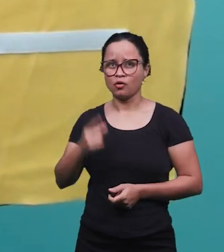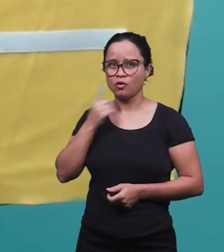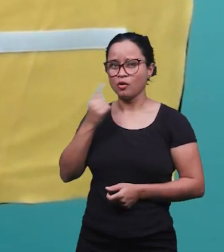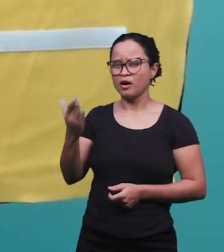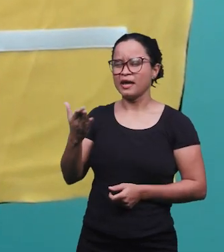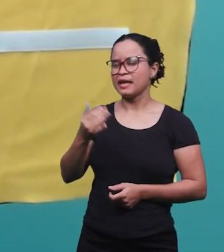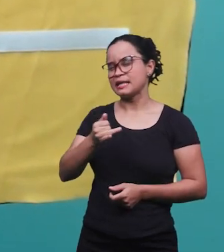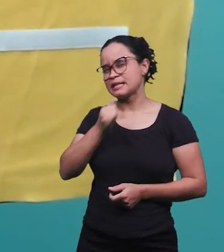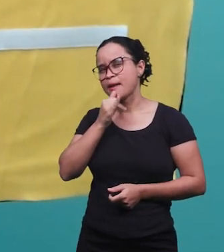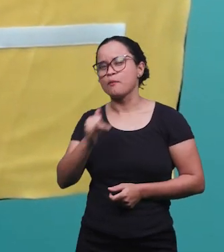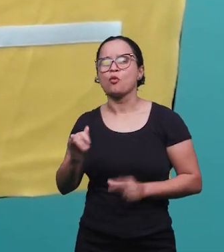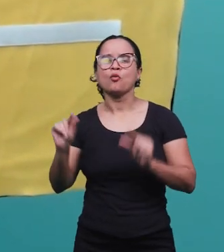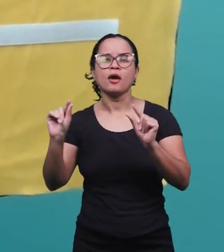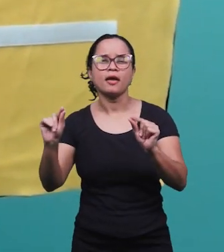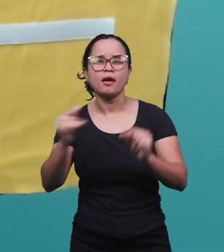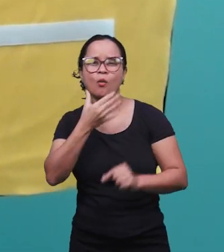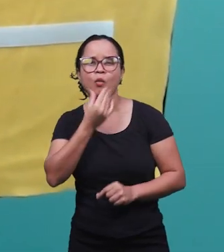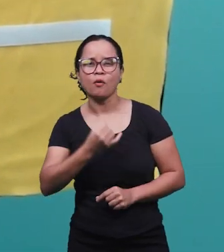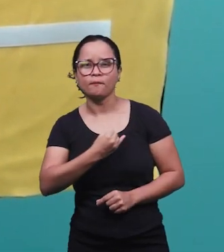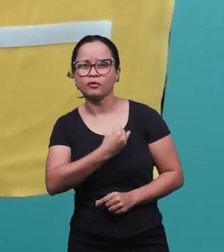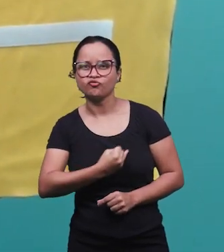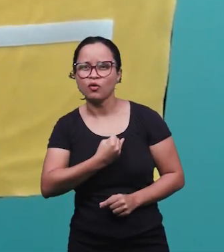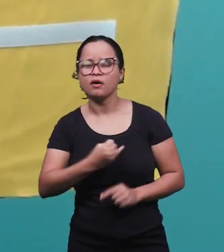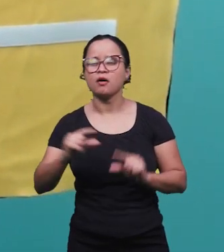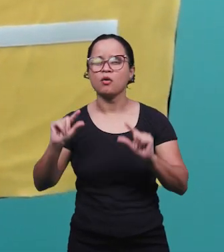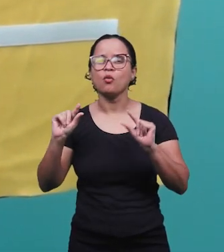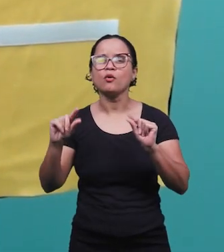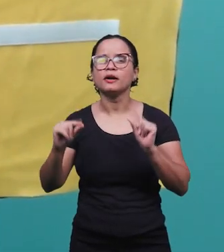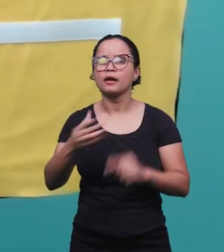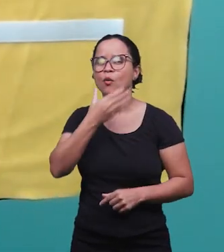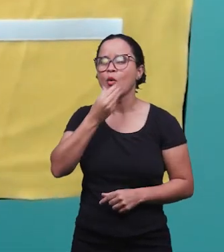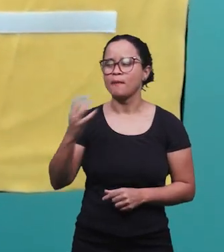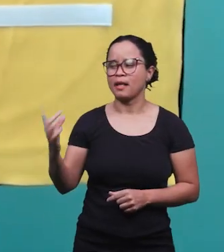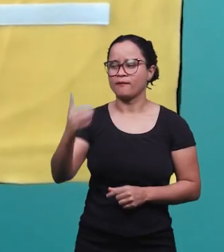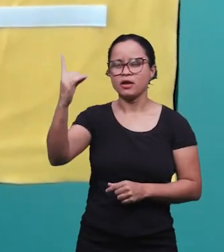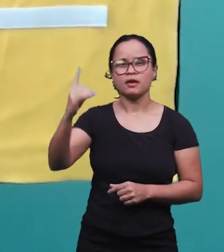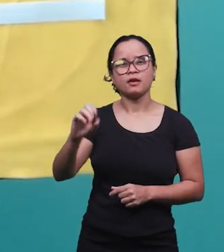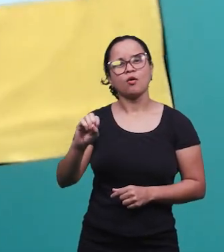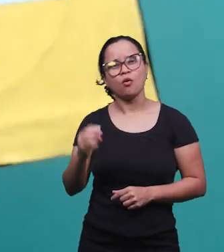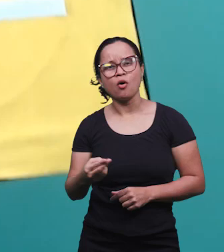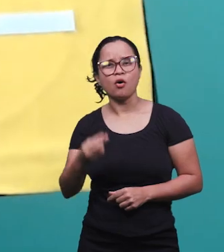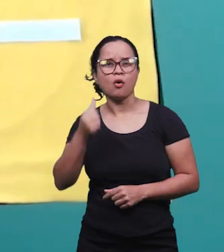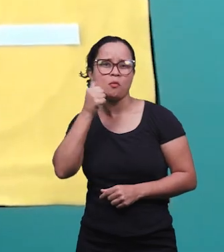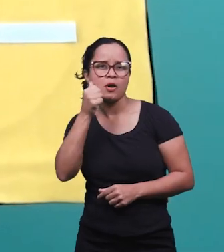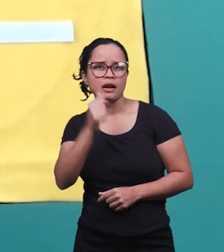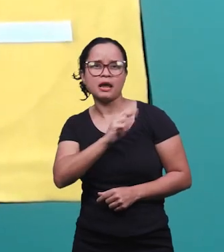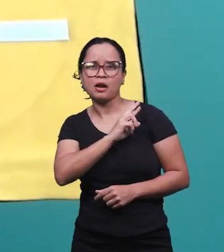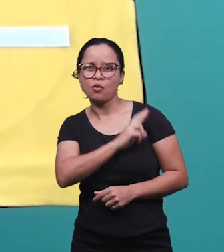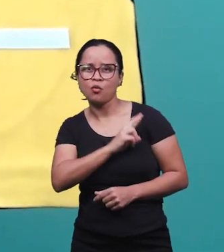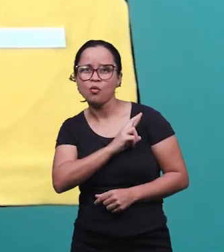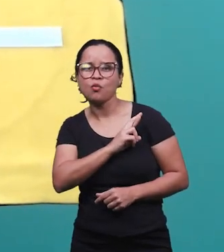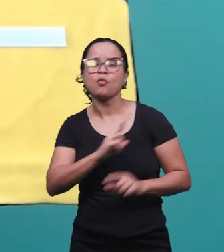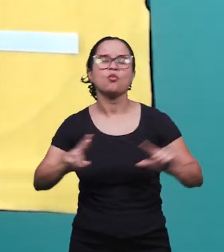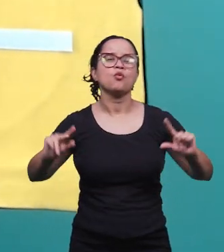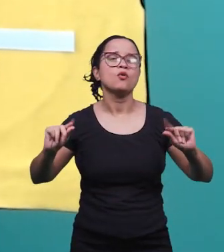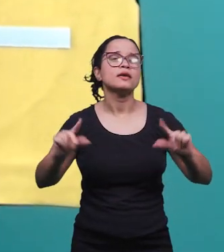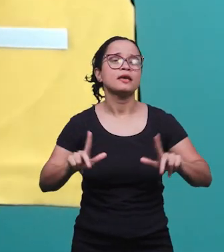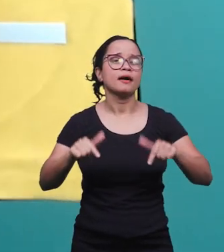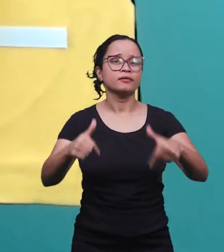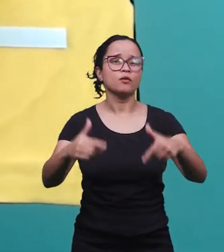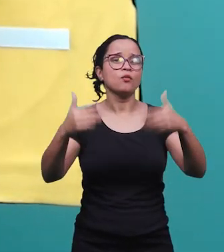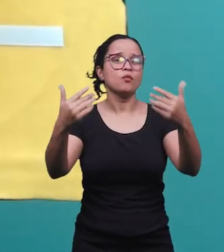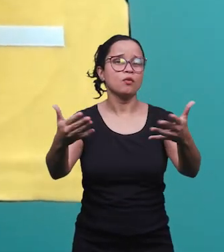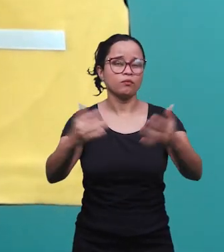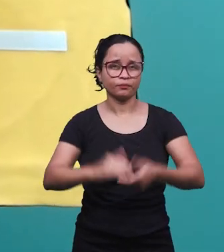que João, o que Davi, o que Noemi, Ruth, o que eles fizeram,